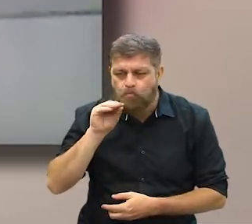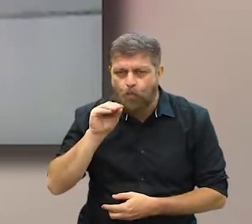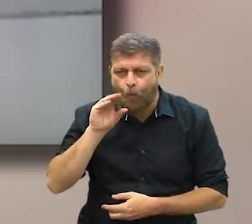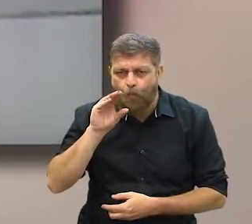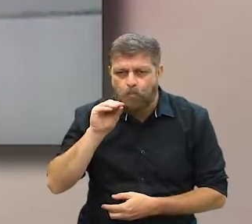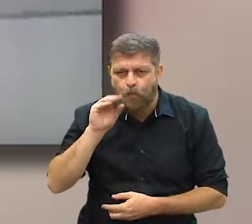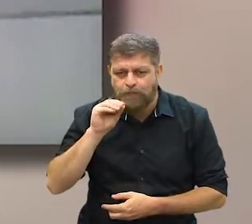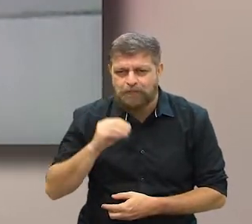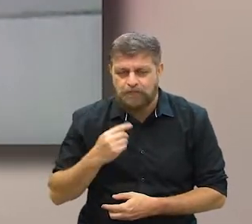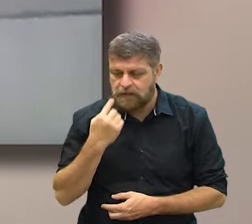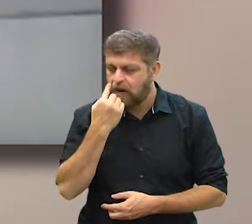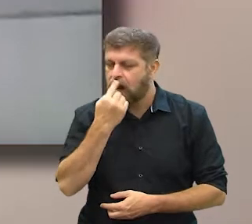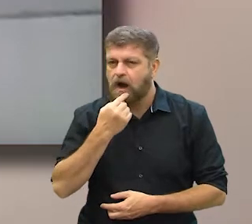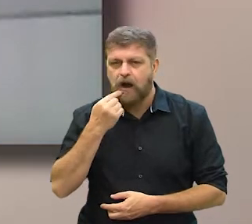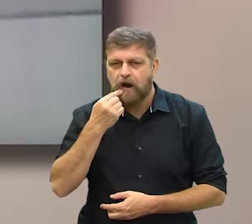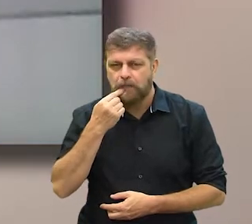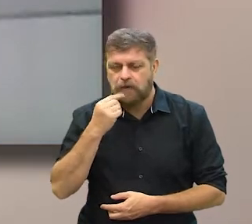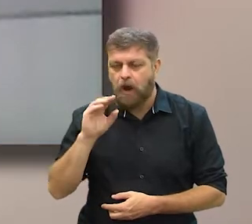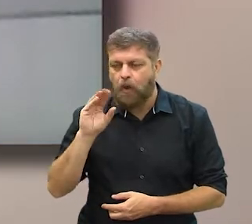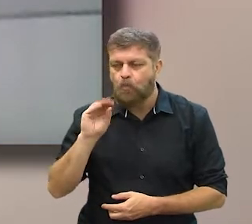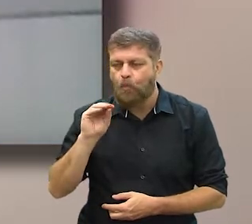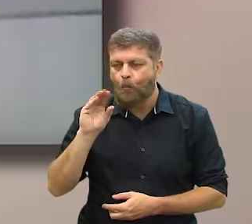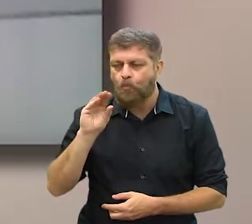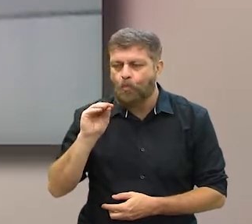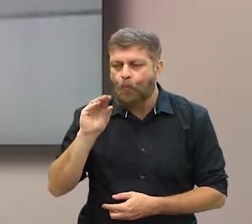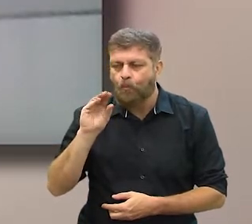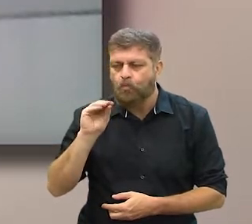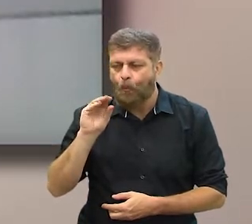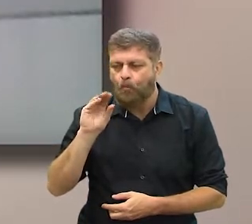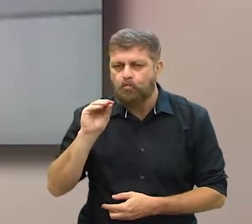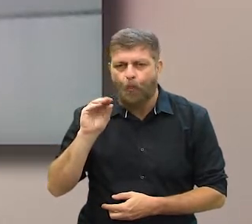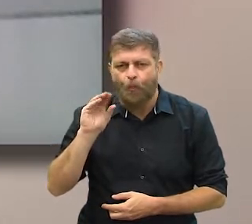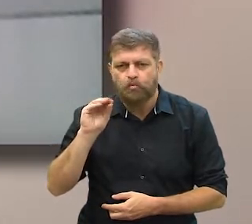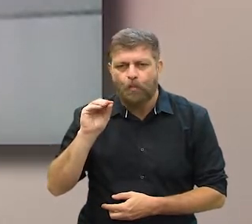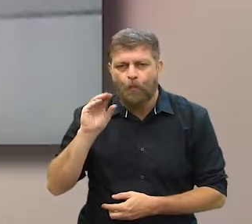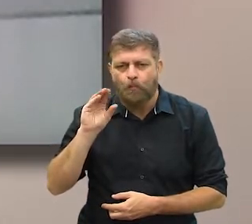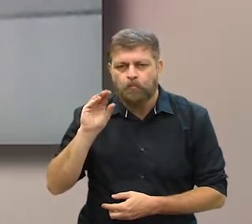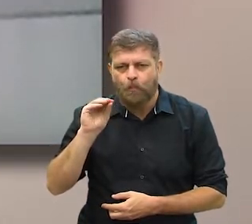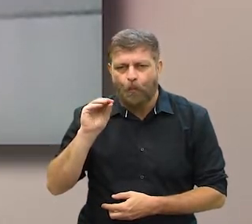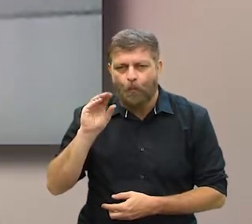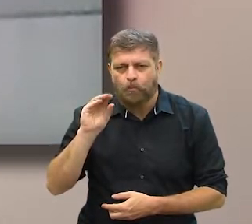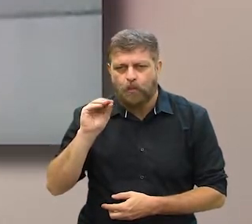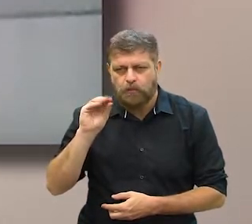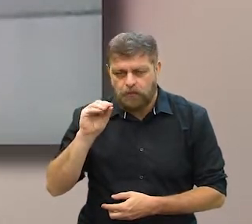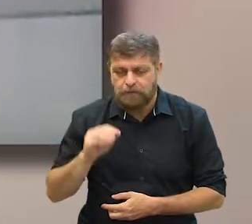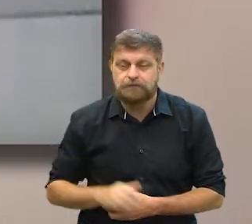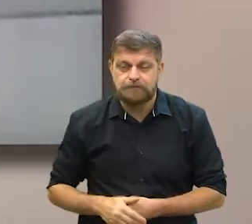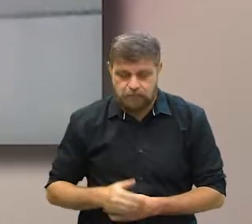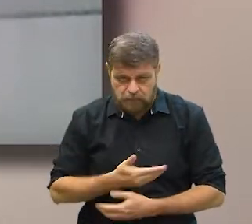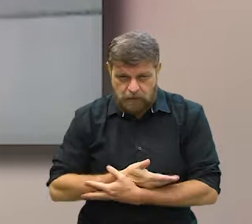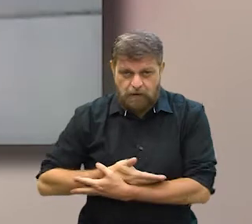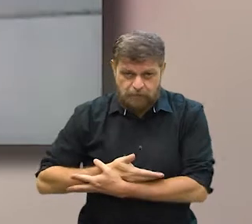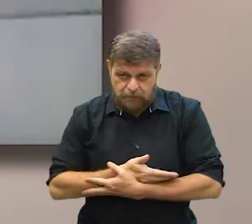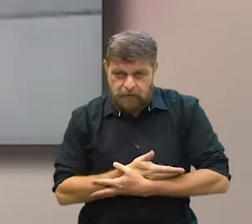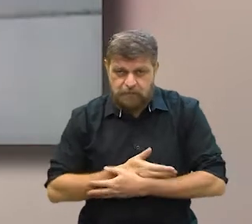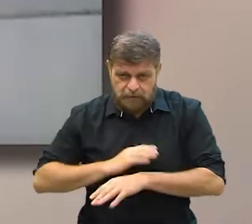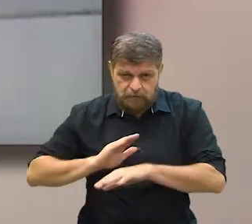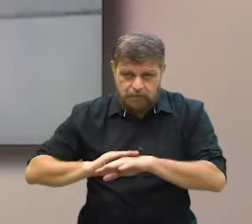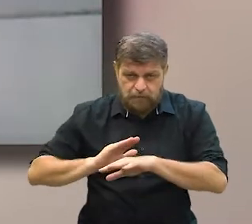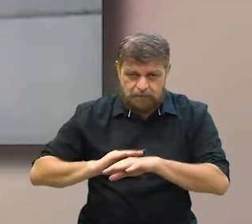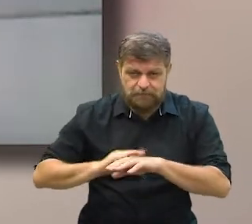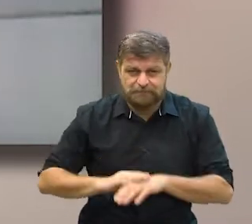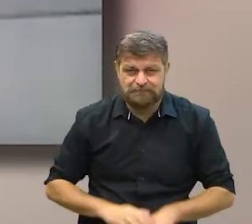vai fazer assim, né? Você coloca uma chuquinha na boca, ela vai fazer isso. Ela vai apertar